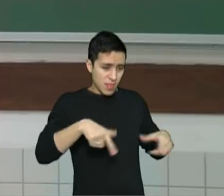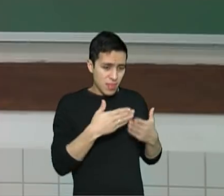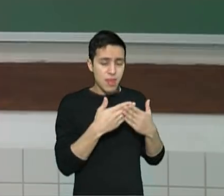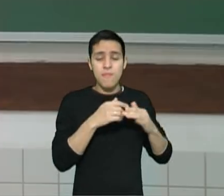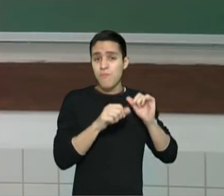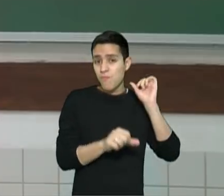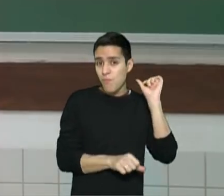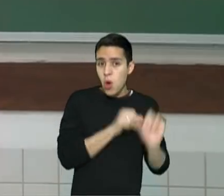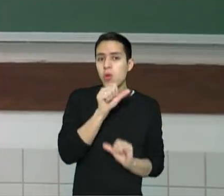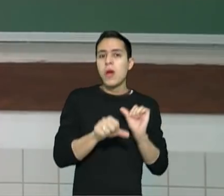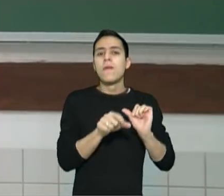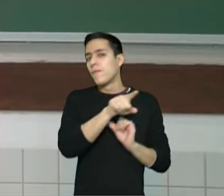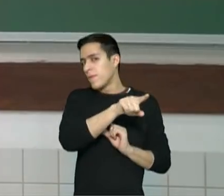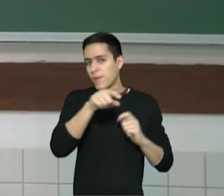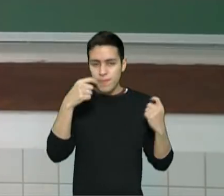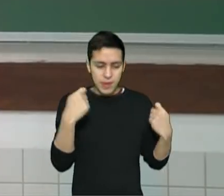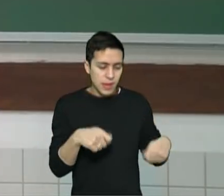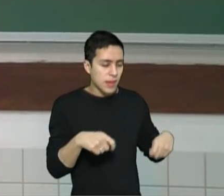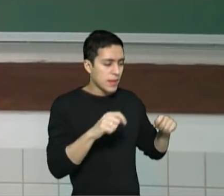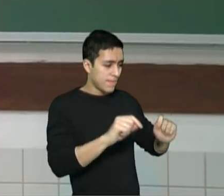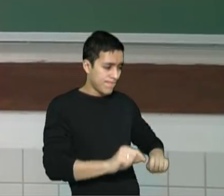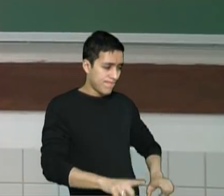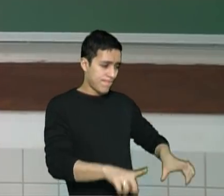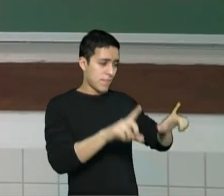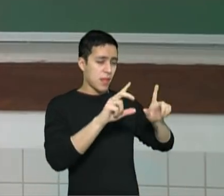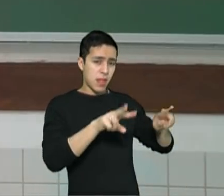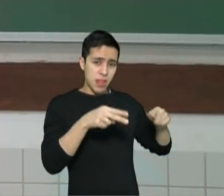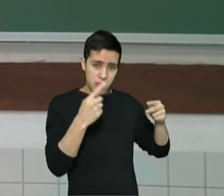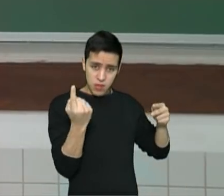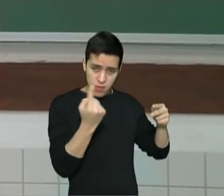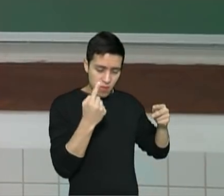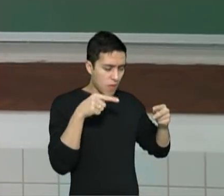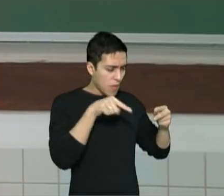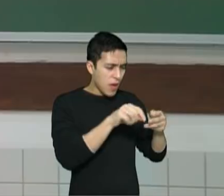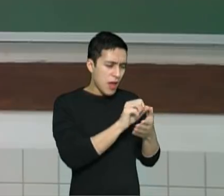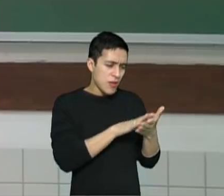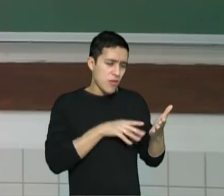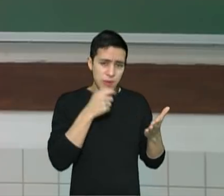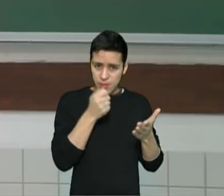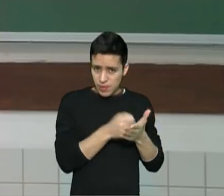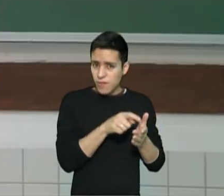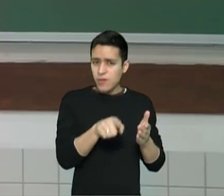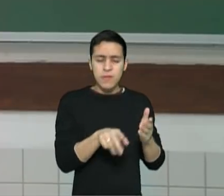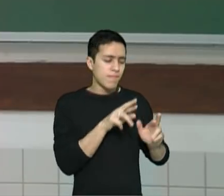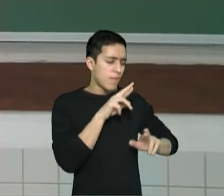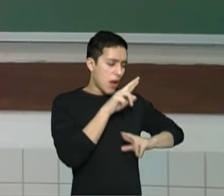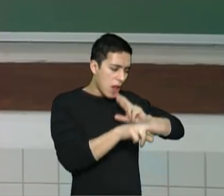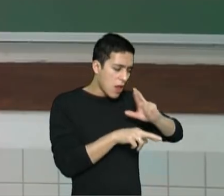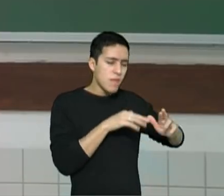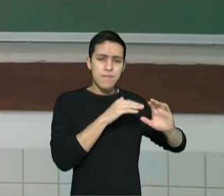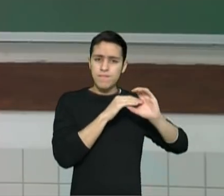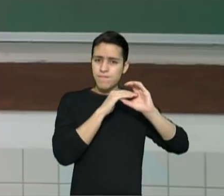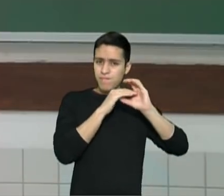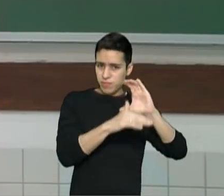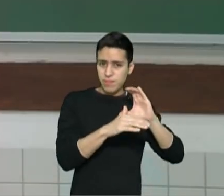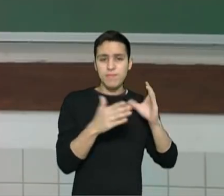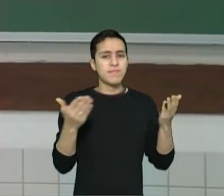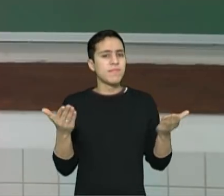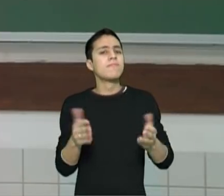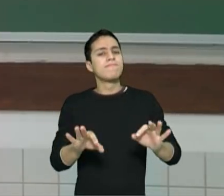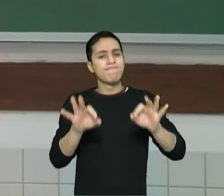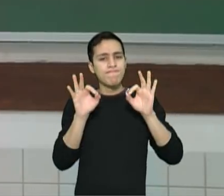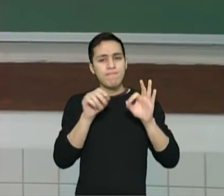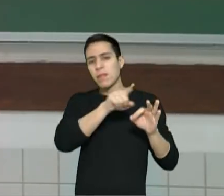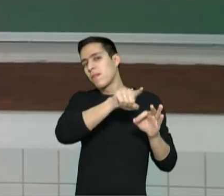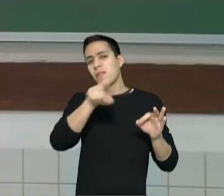Basta clicar no link número 1, atividade obrigatória, realize essa atividade, envie e agora sim você está com a